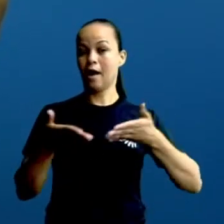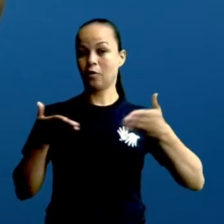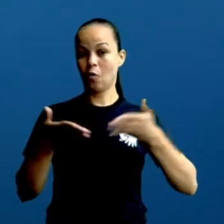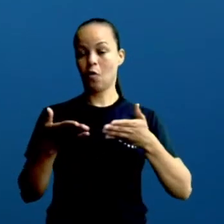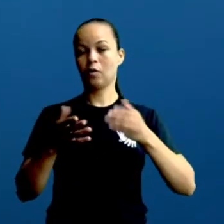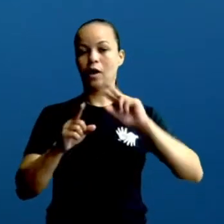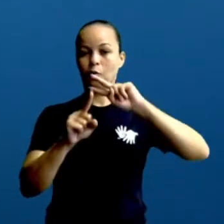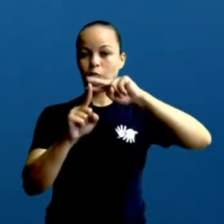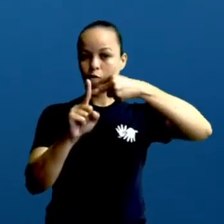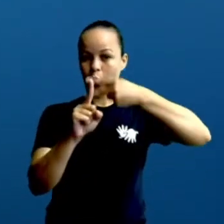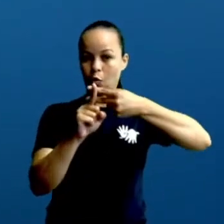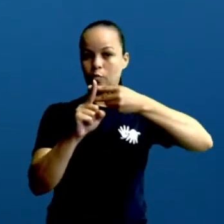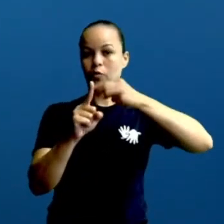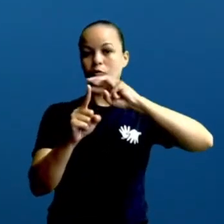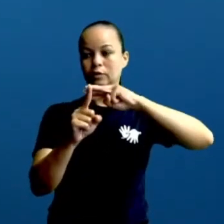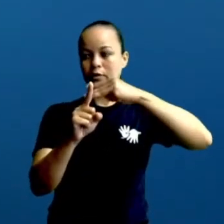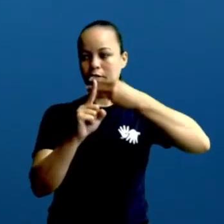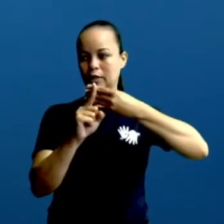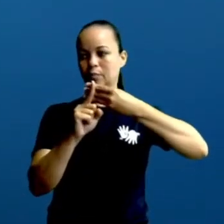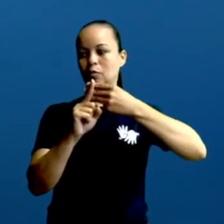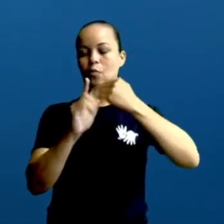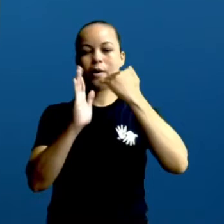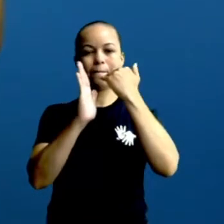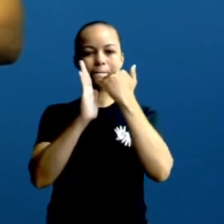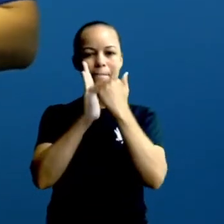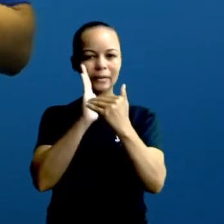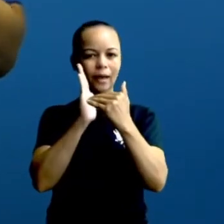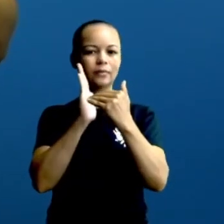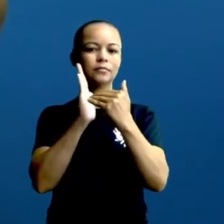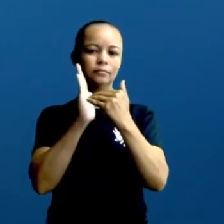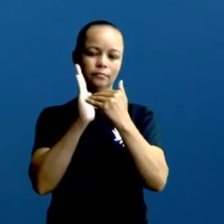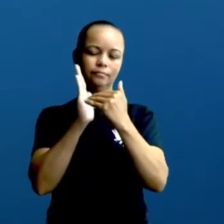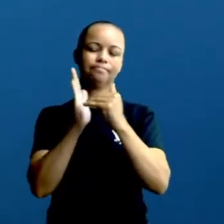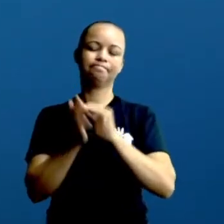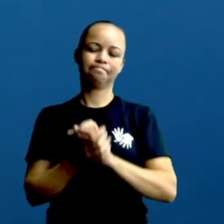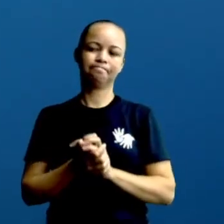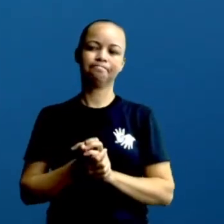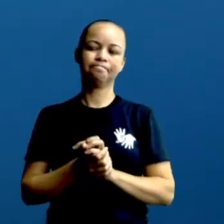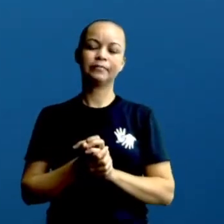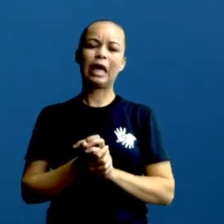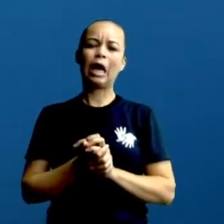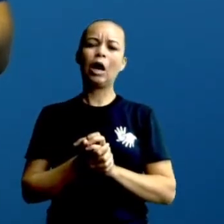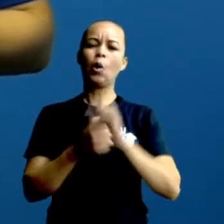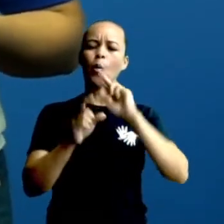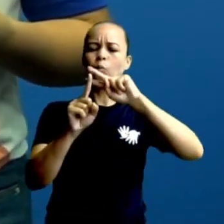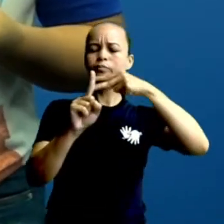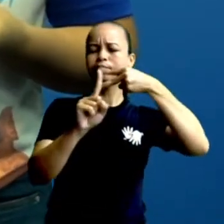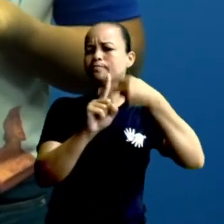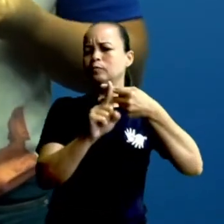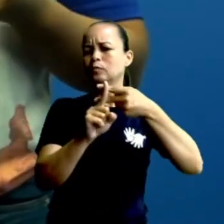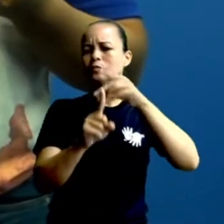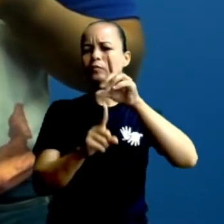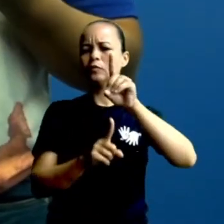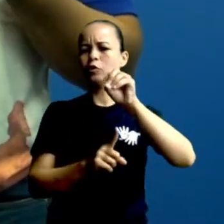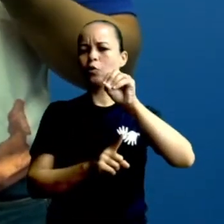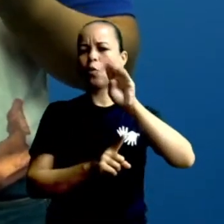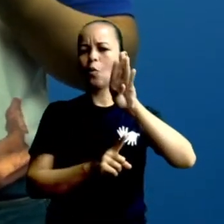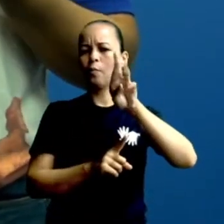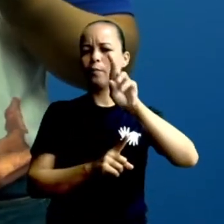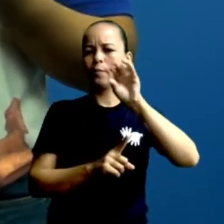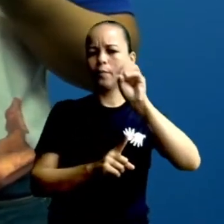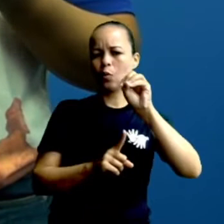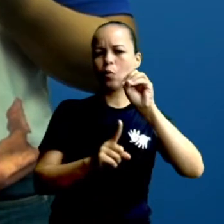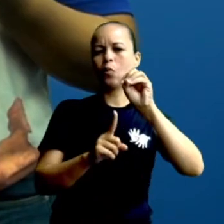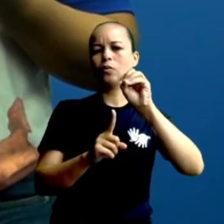dobro tripa e metal o dobro é eu